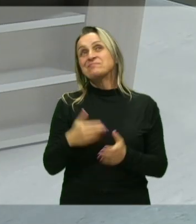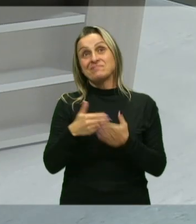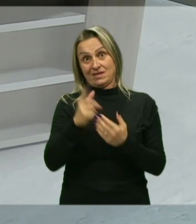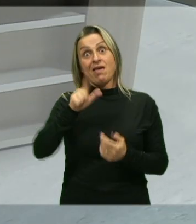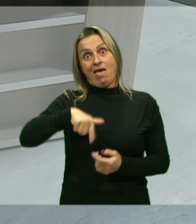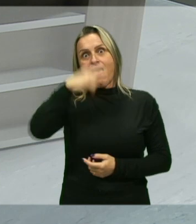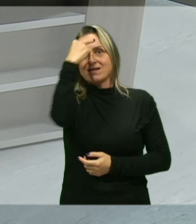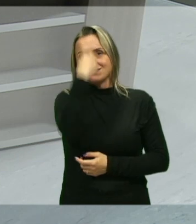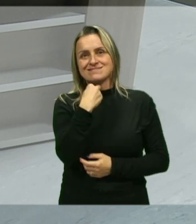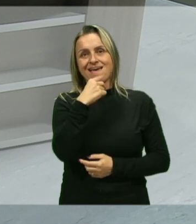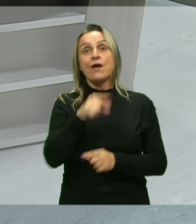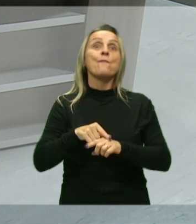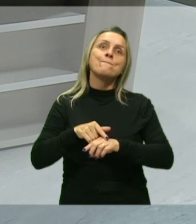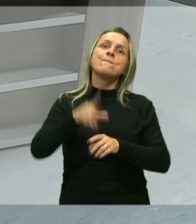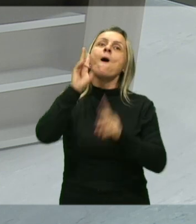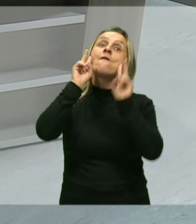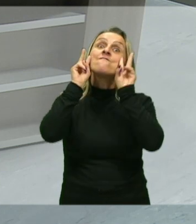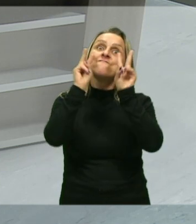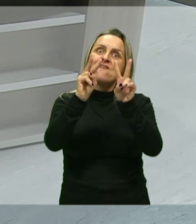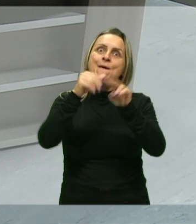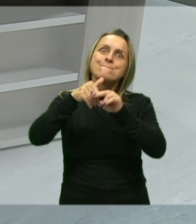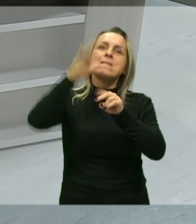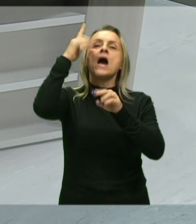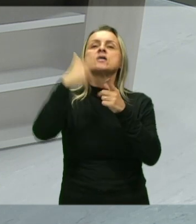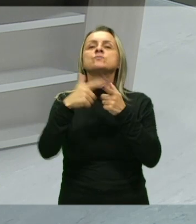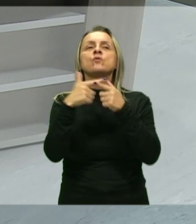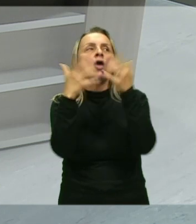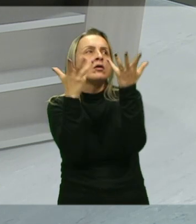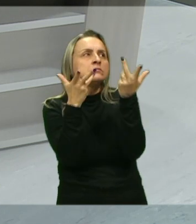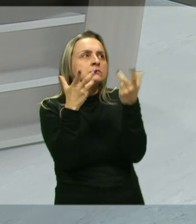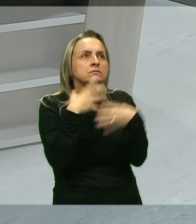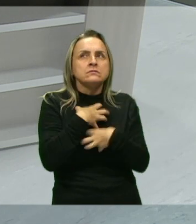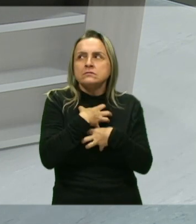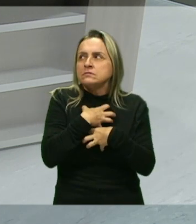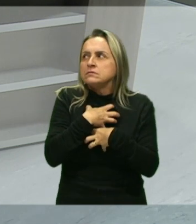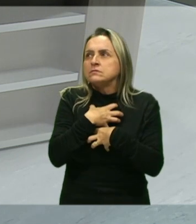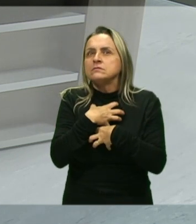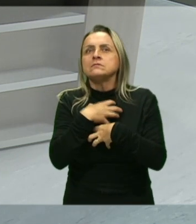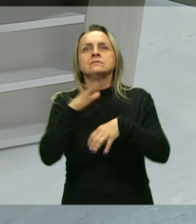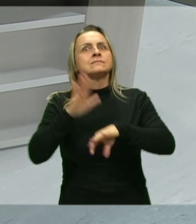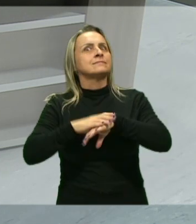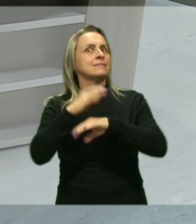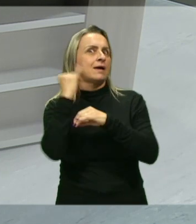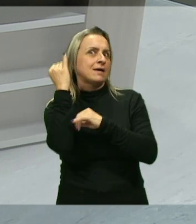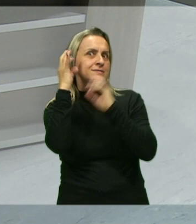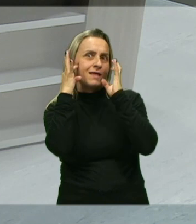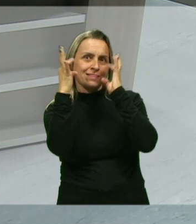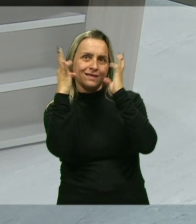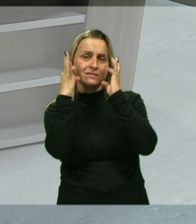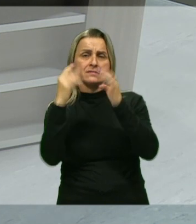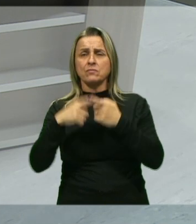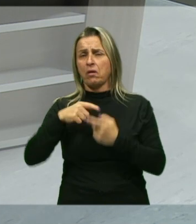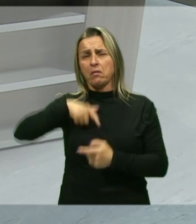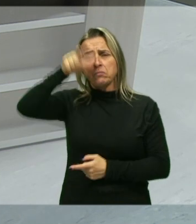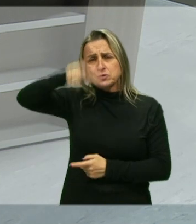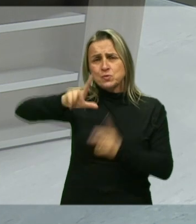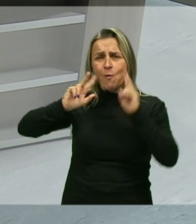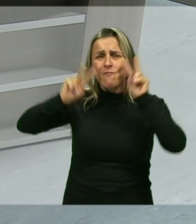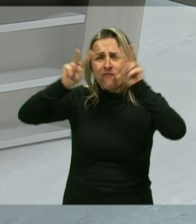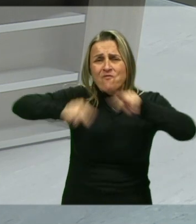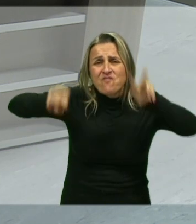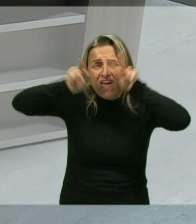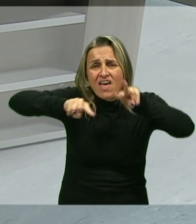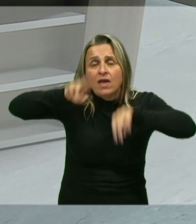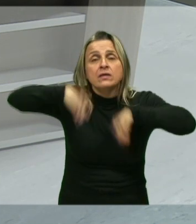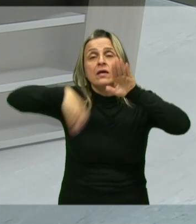cego, porque ele tem outra sensibilidade e exatamente porque tem a deficiência